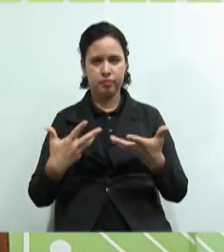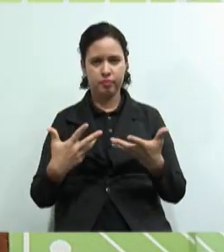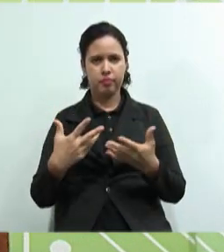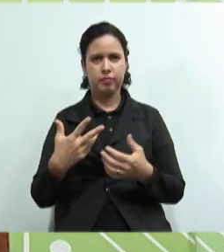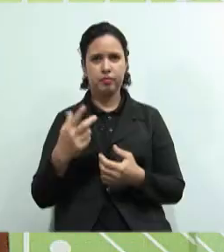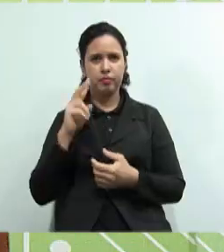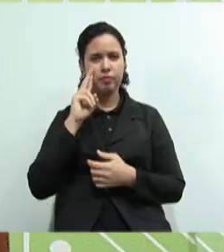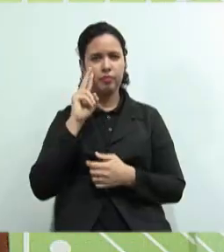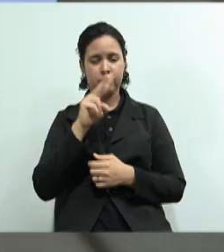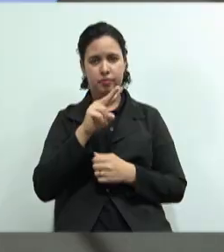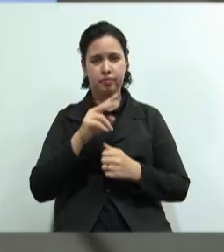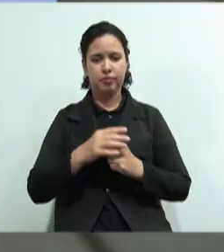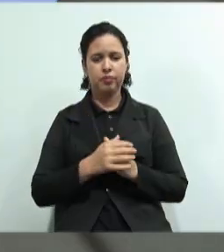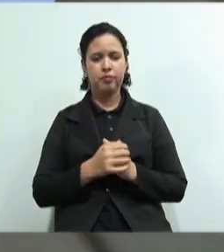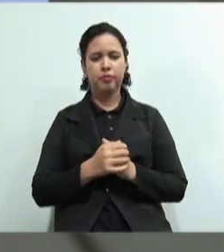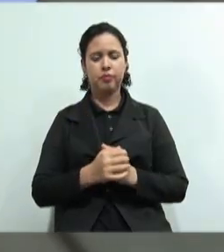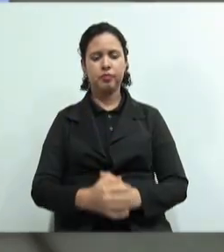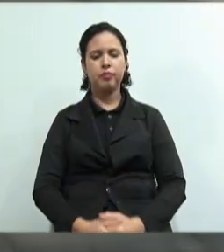assistir?